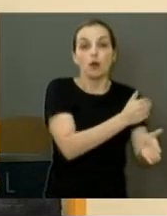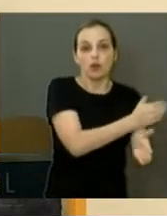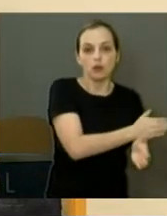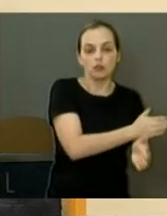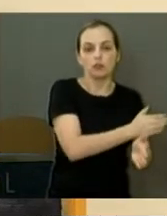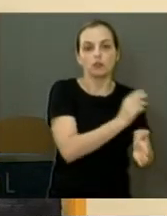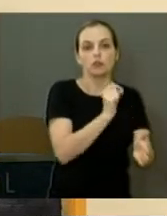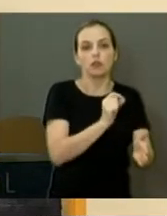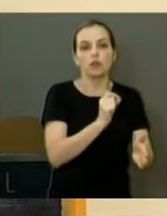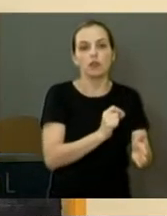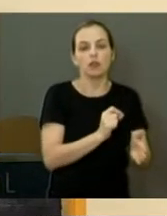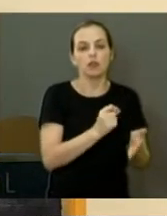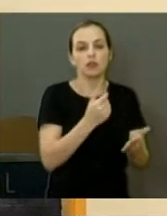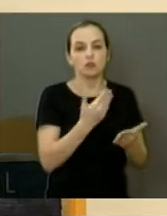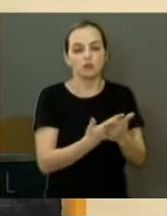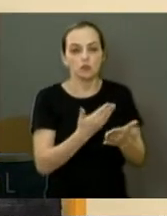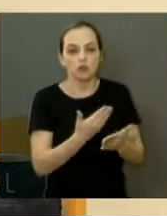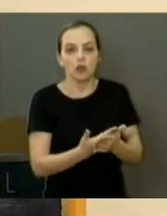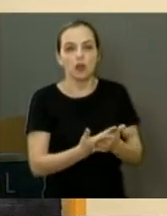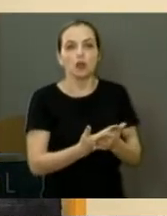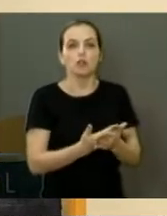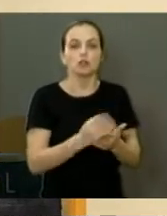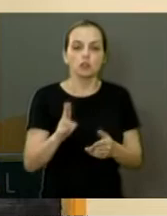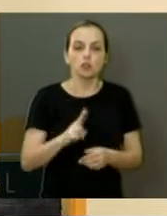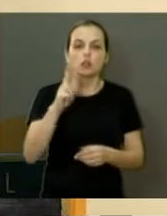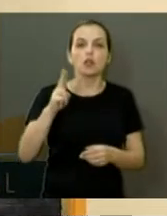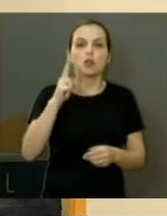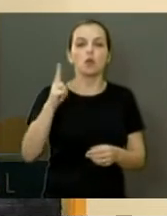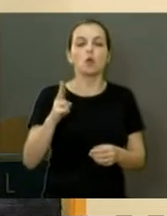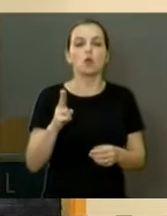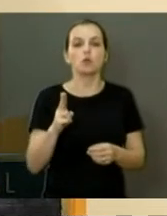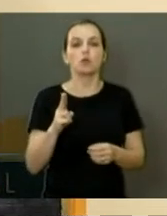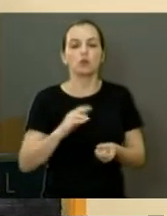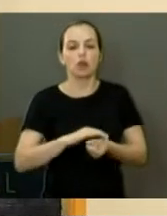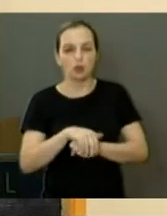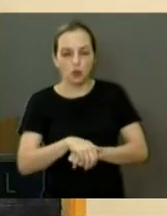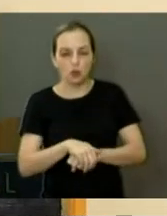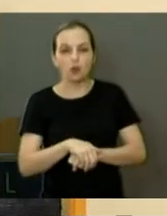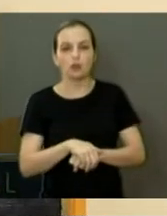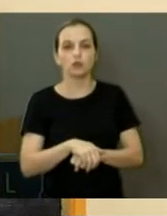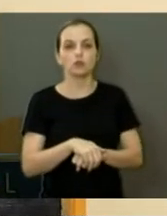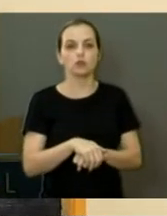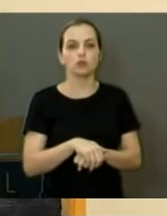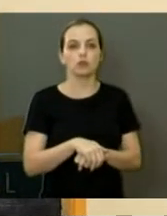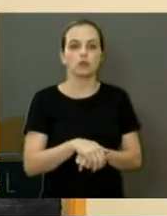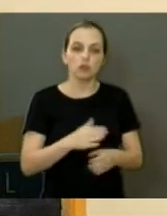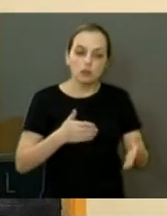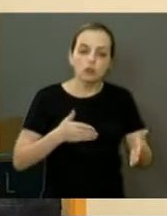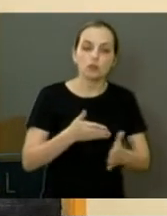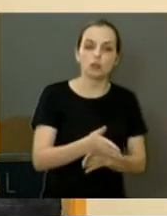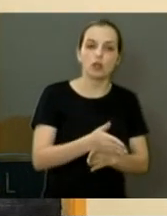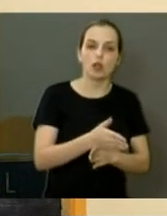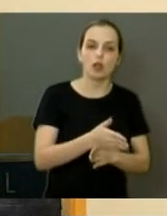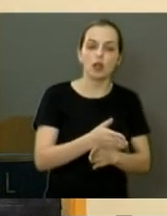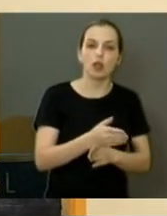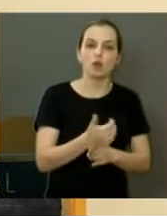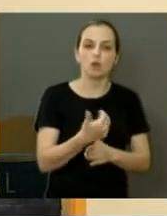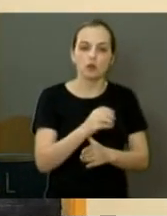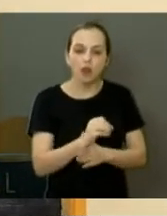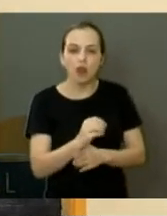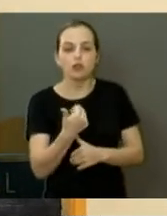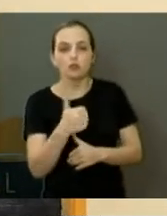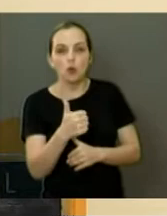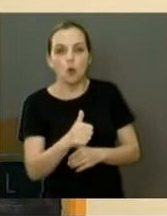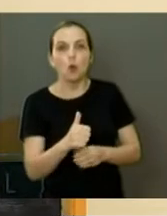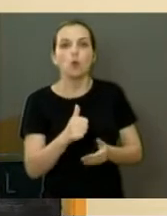de noite, 10, 11 horas da noite, mais um minuto, por favor. O senhor tem direito. Os estudantes, as estudantes que chegam 10, 11 horas da